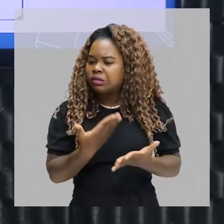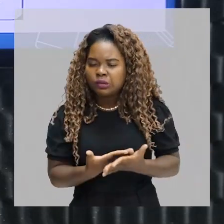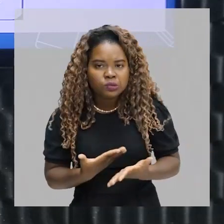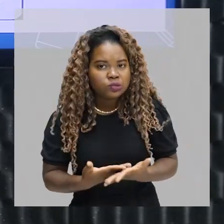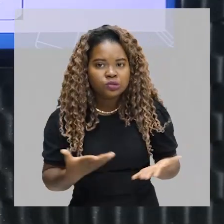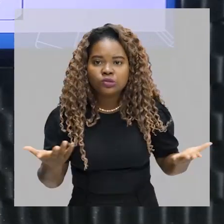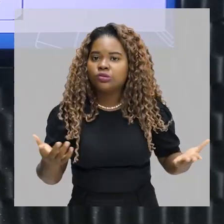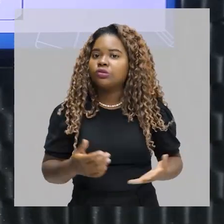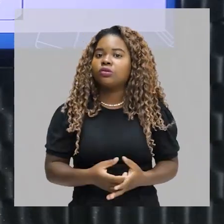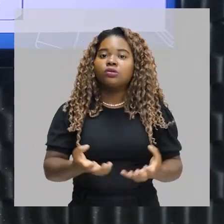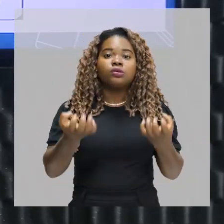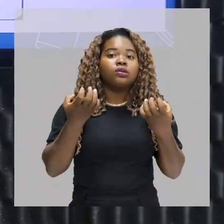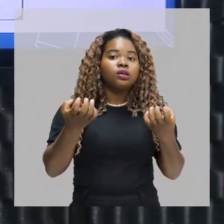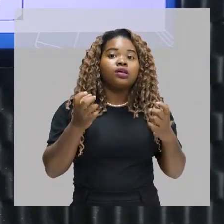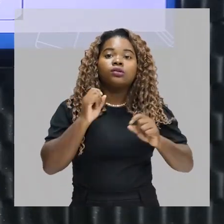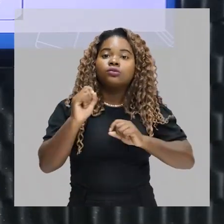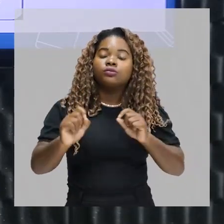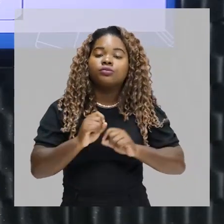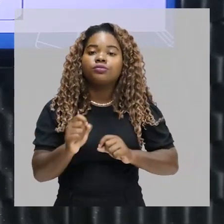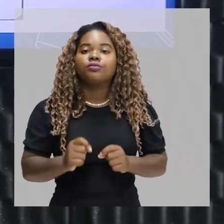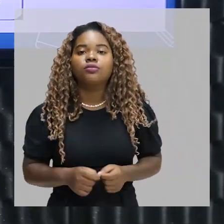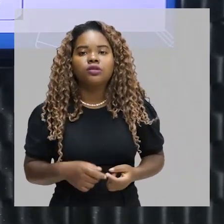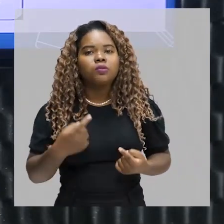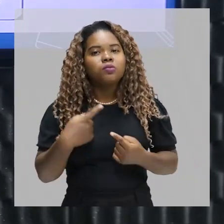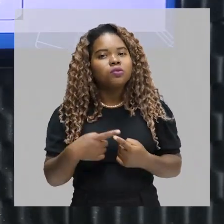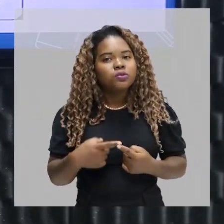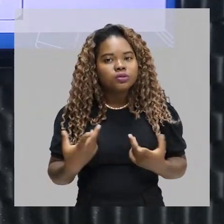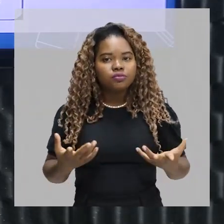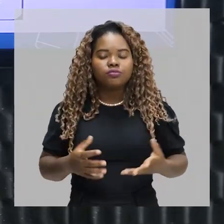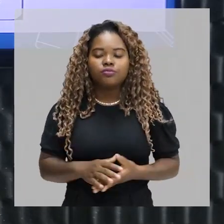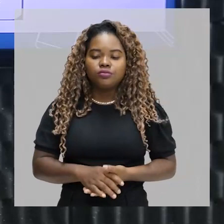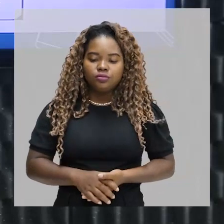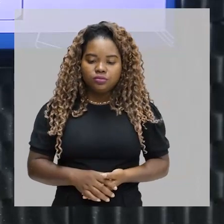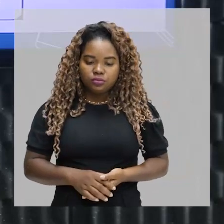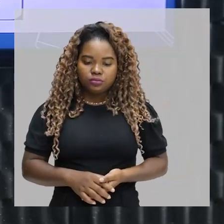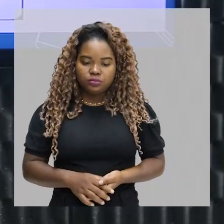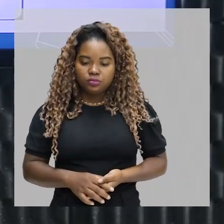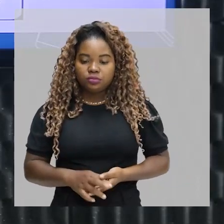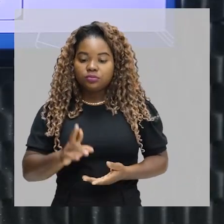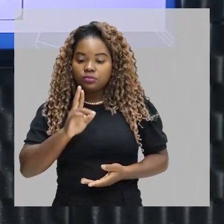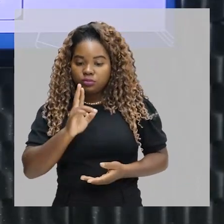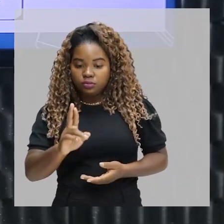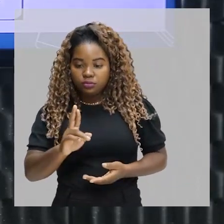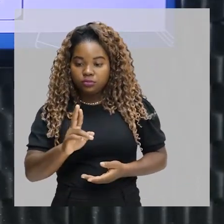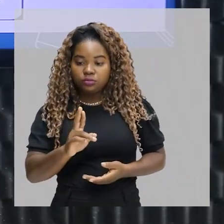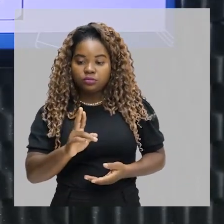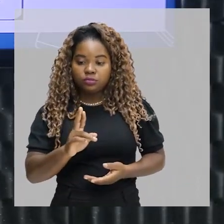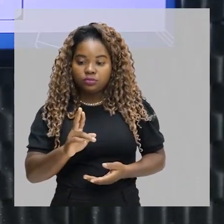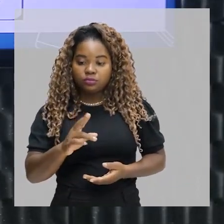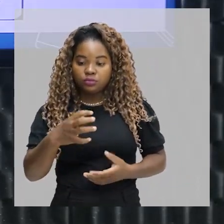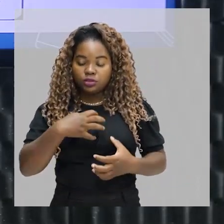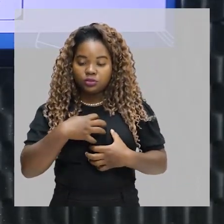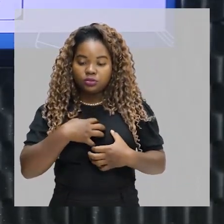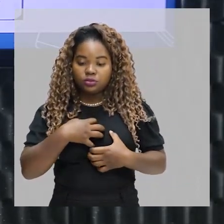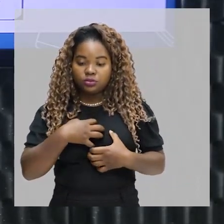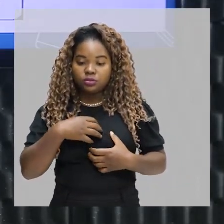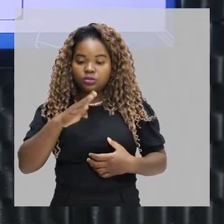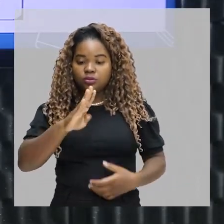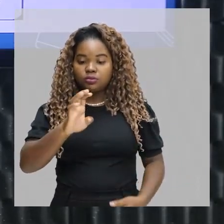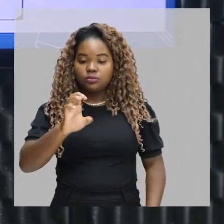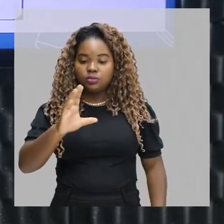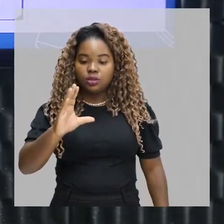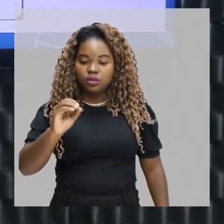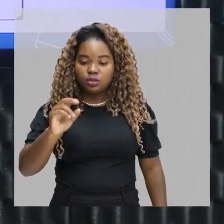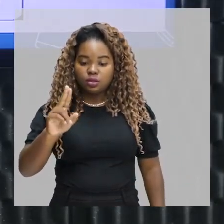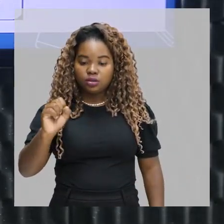eu quero saber o propósito, o motivo, a razão de alguma coisa. A resposta em inglês é